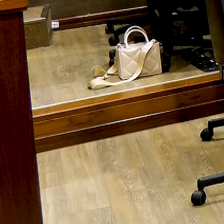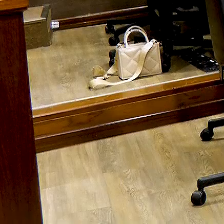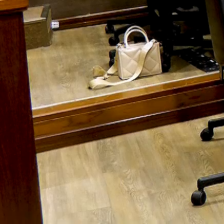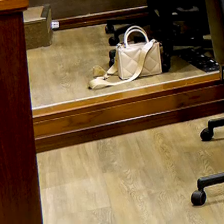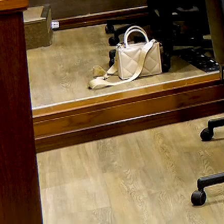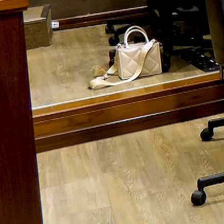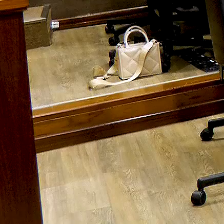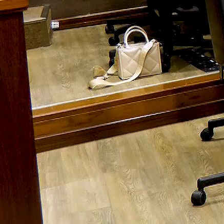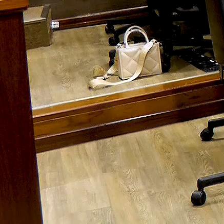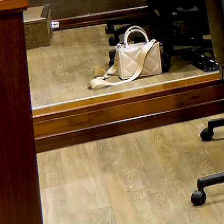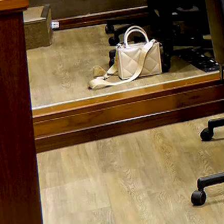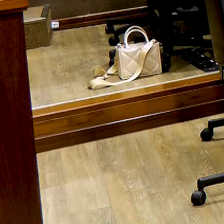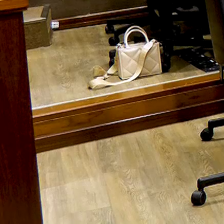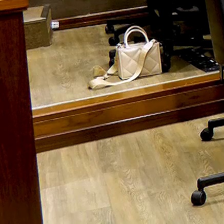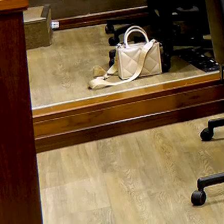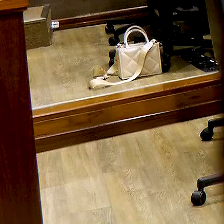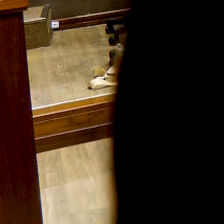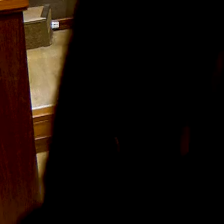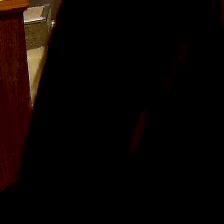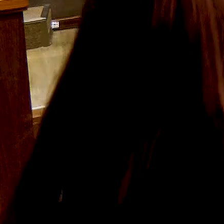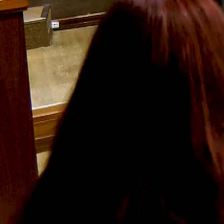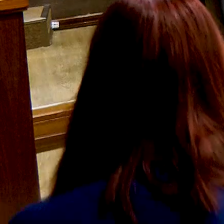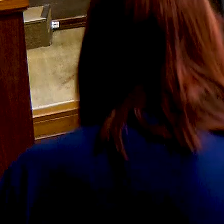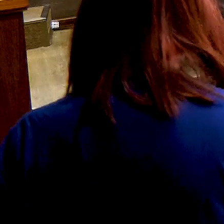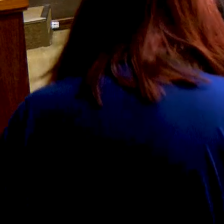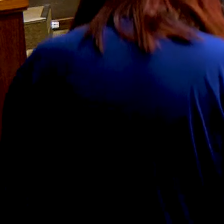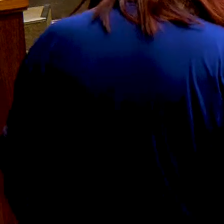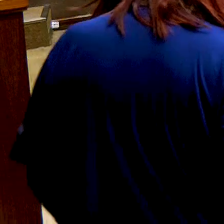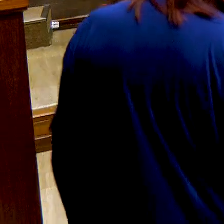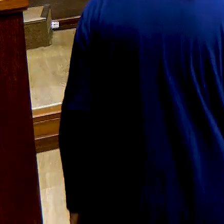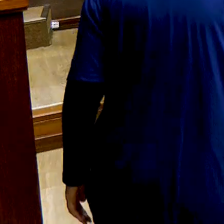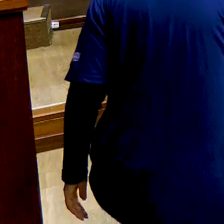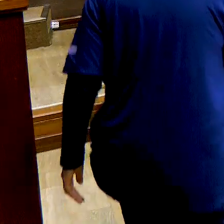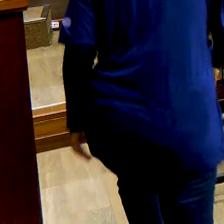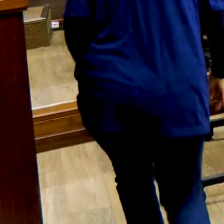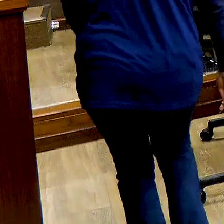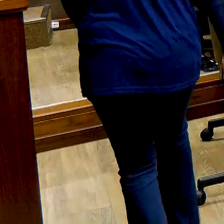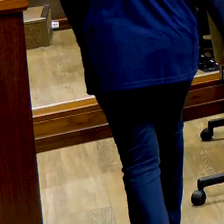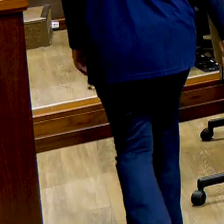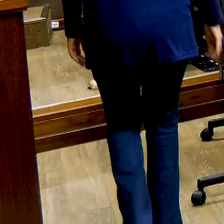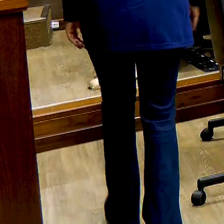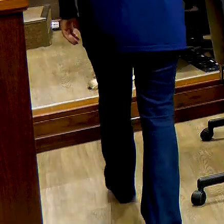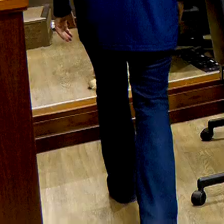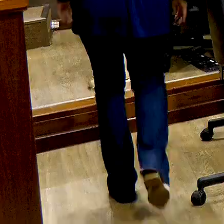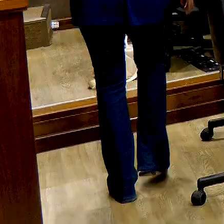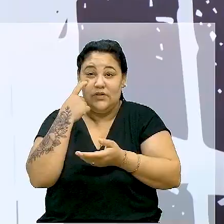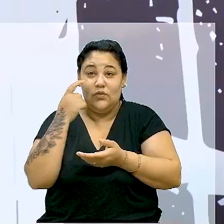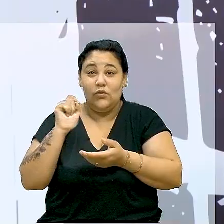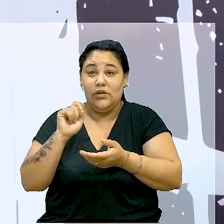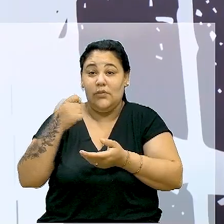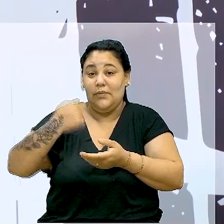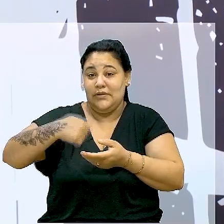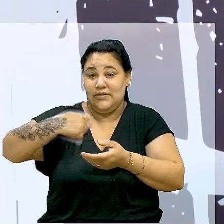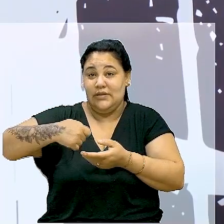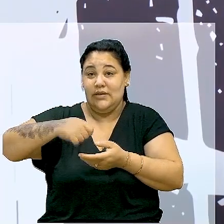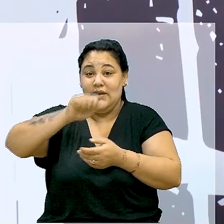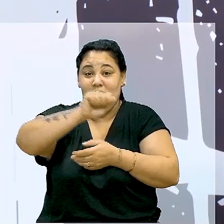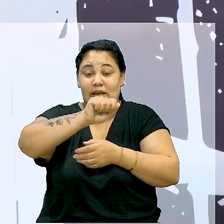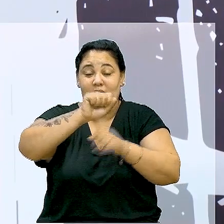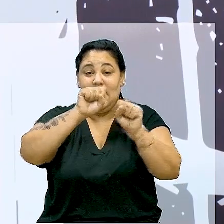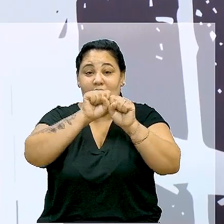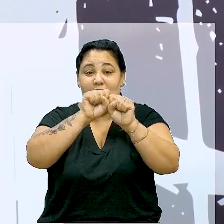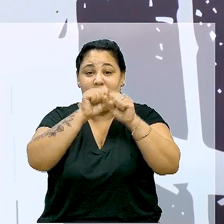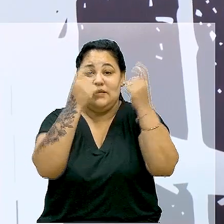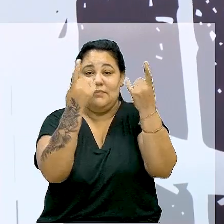ainda mencionou a dificuldade de serviços de emergênci chegarem a certos locais por conta da queda da vegetação a Assembleia Legislativa do